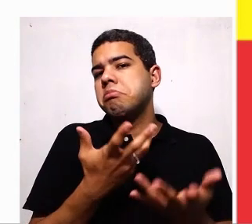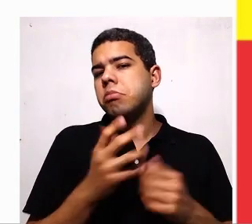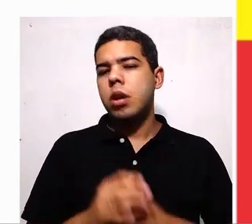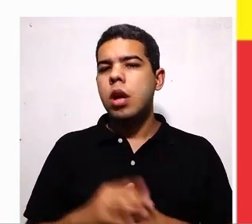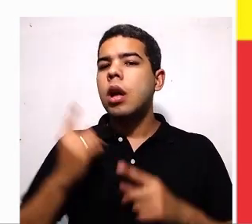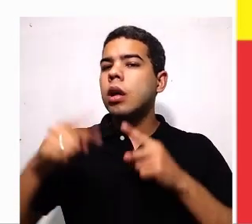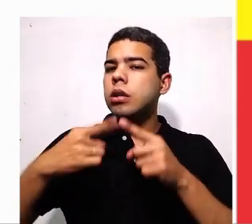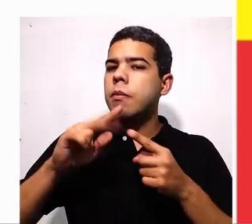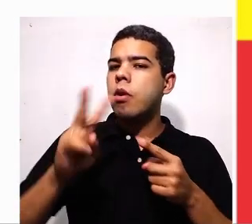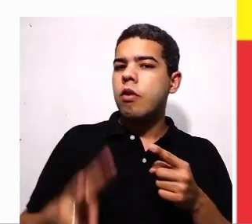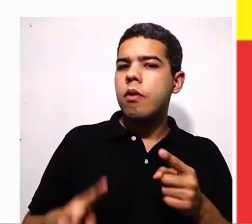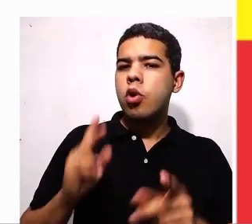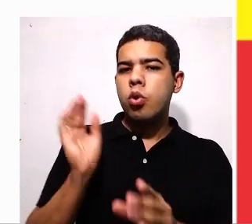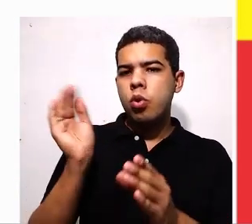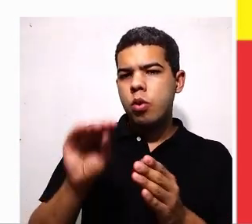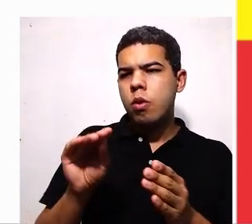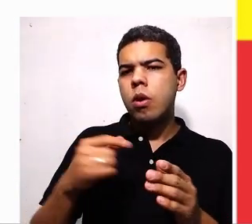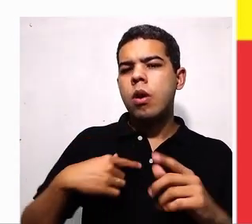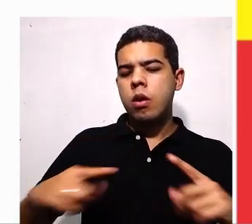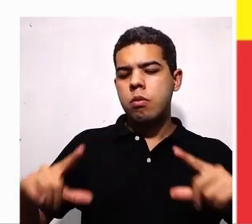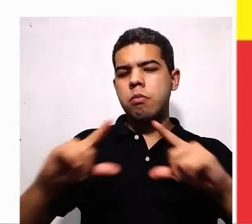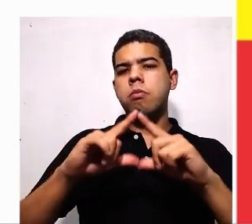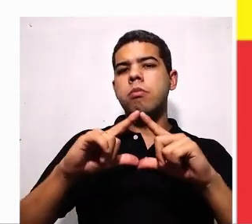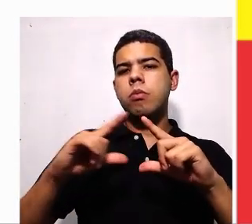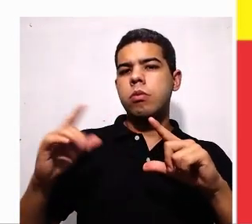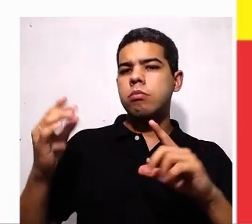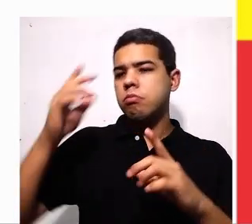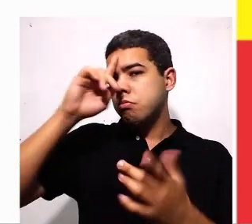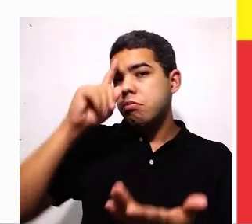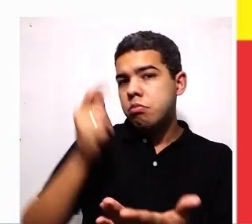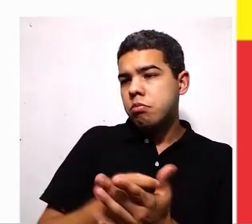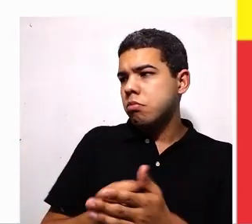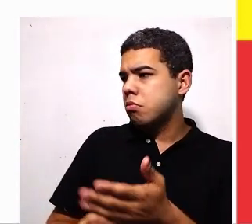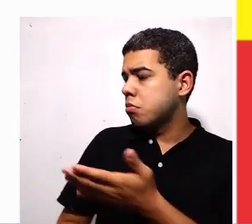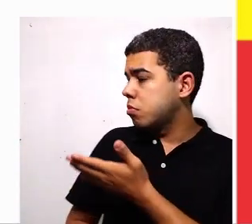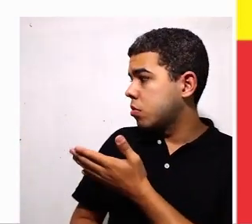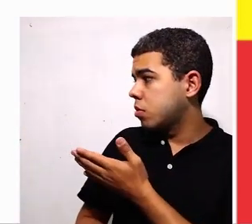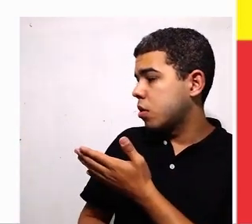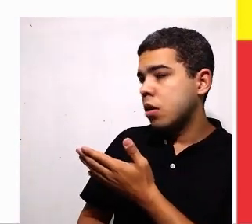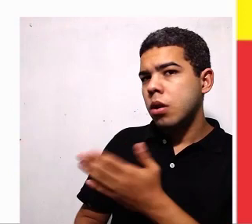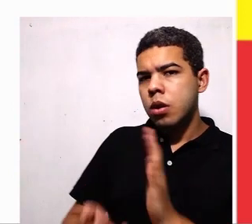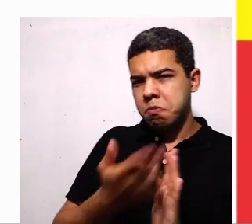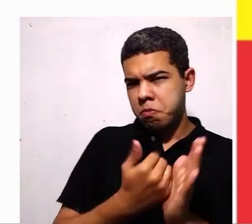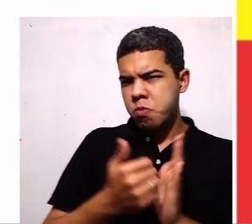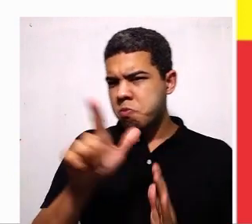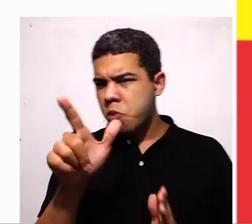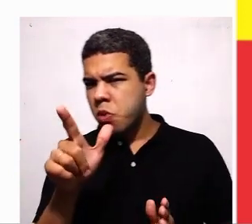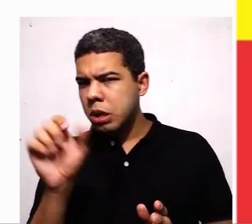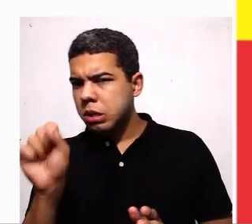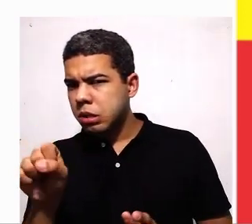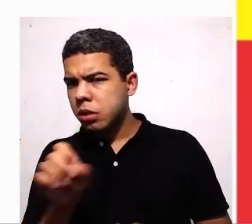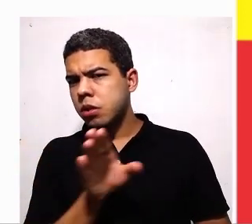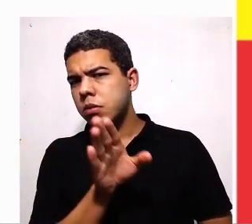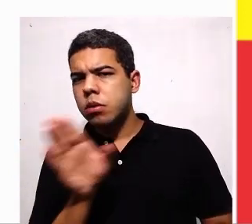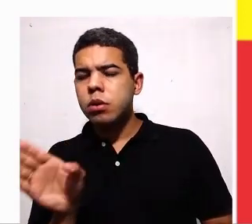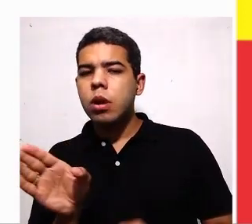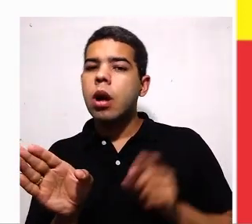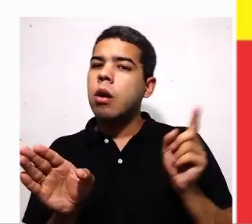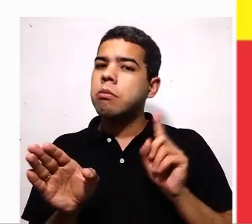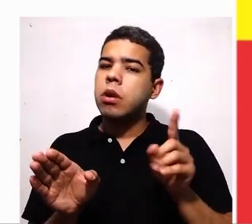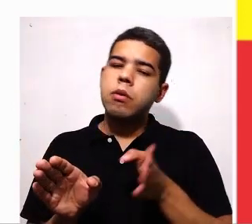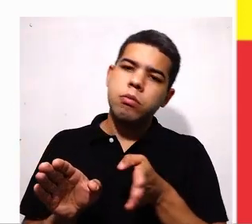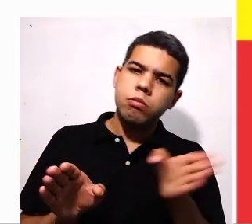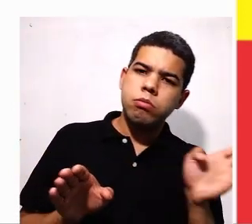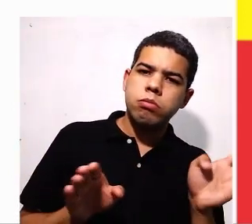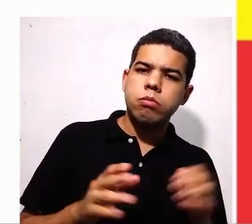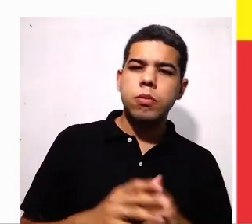coloco o valor. Depois que eu colocar o valor, eu vou decidir. Vai gerar mais uma figura? Se sim, para o lado esquerdo. Se